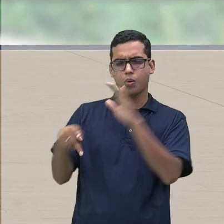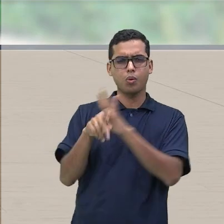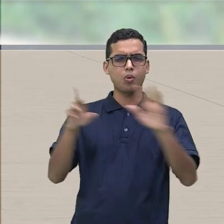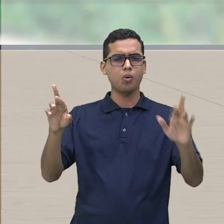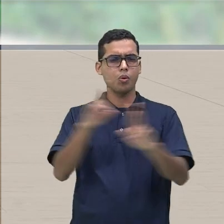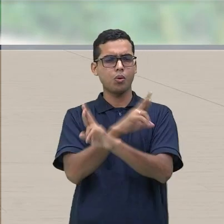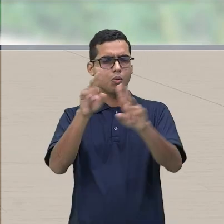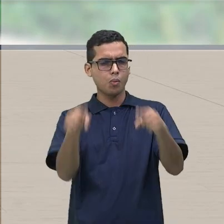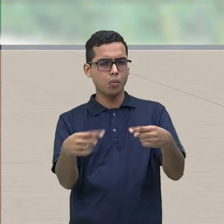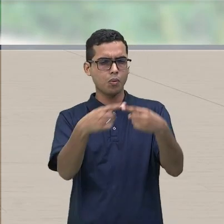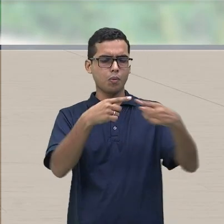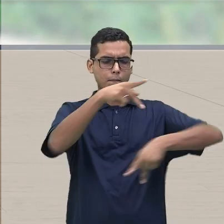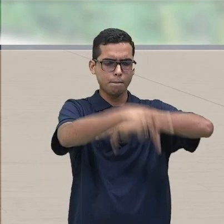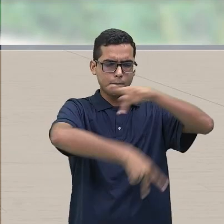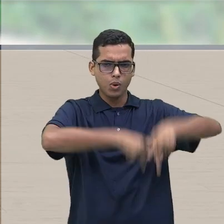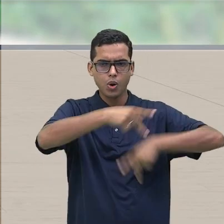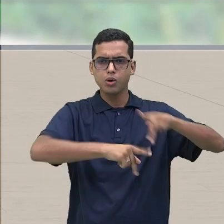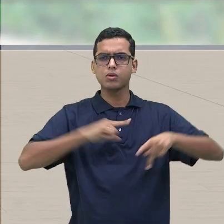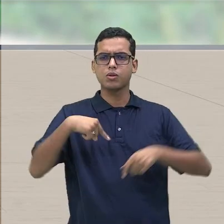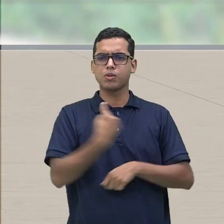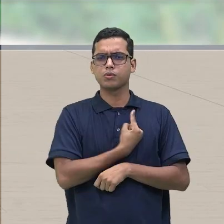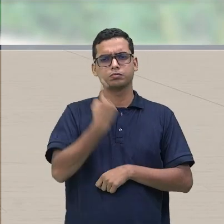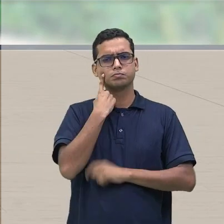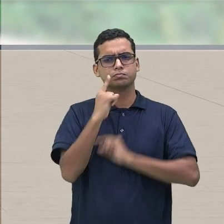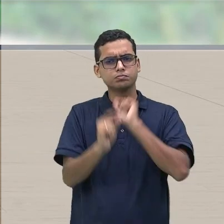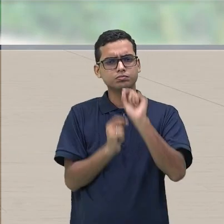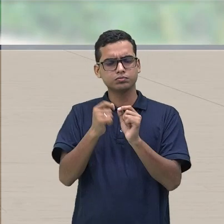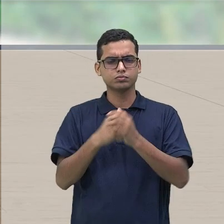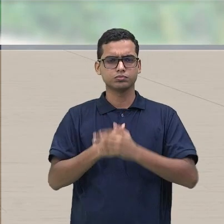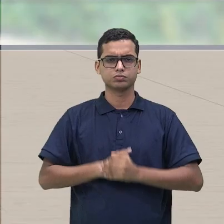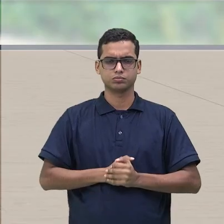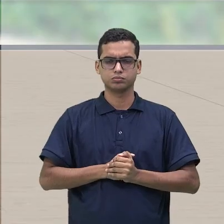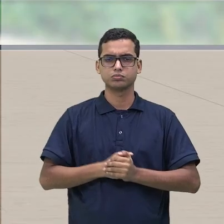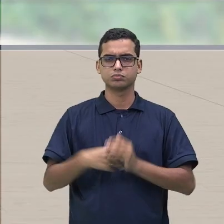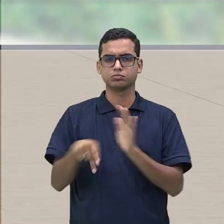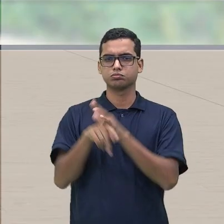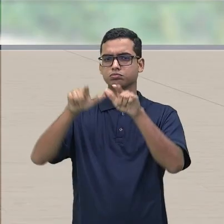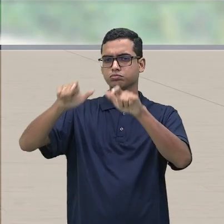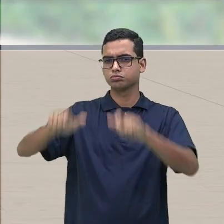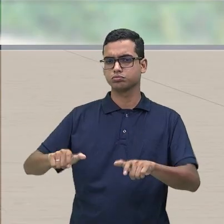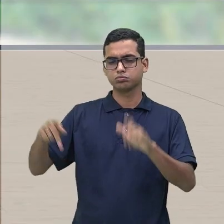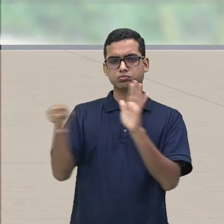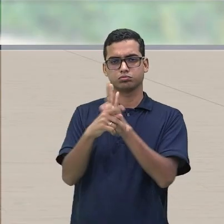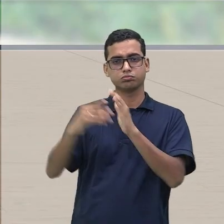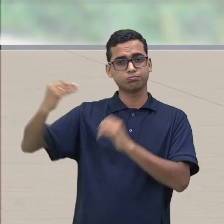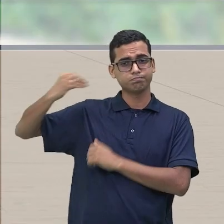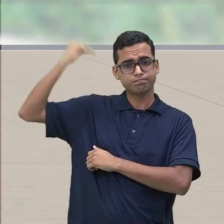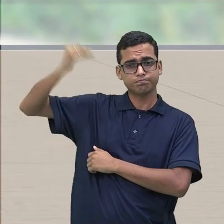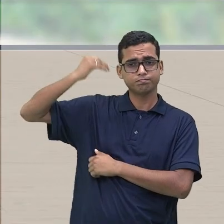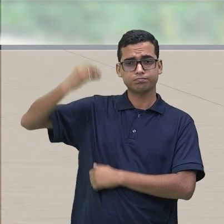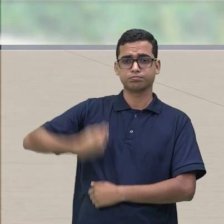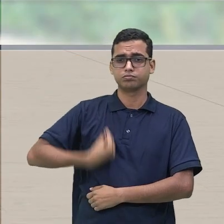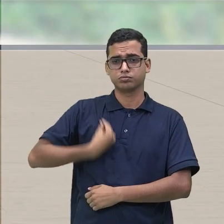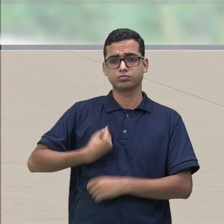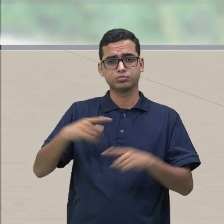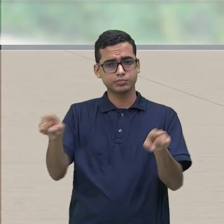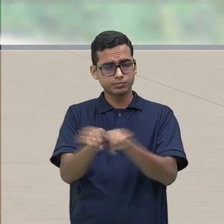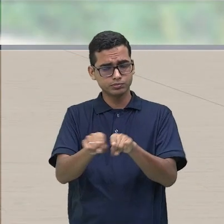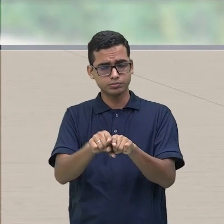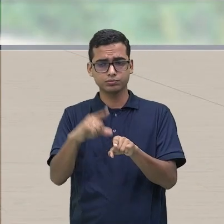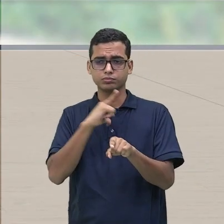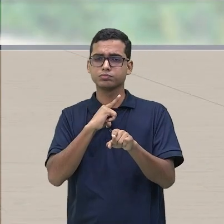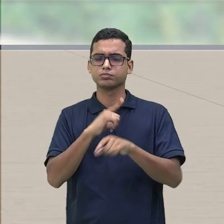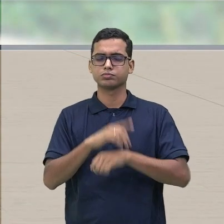população, tá? Onde a gente acaba tendo, né, realmente esse lugar de vivência. Então, olha só, gente. Também nós iremos estudar,